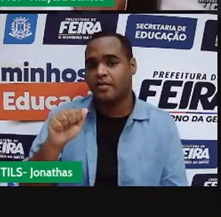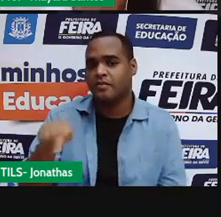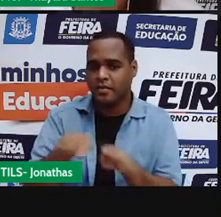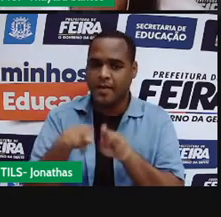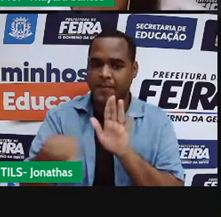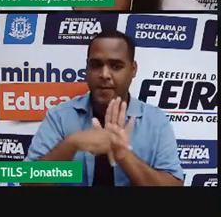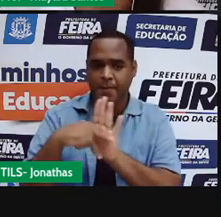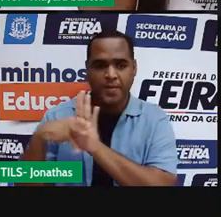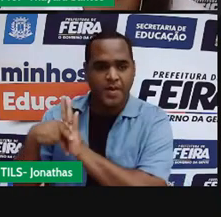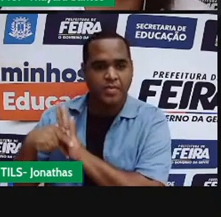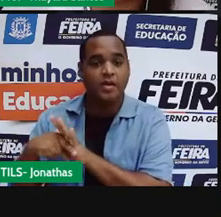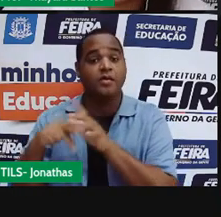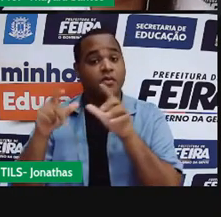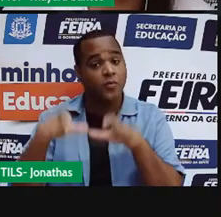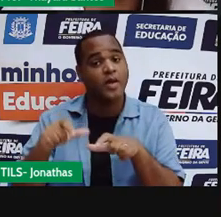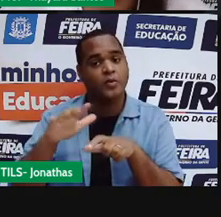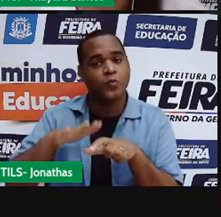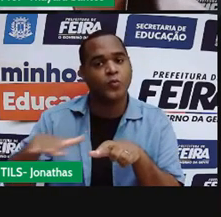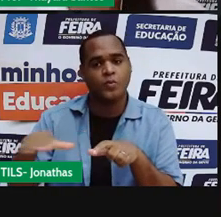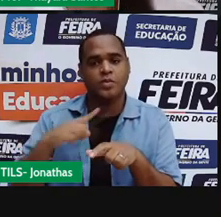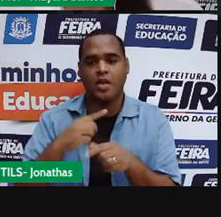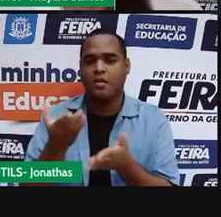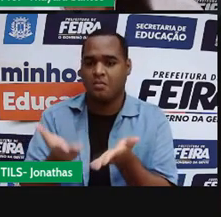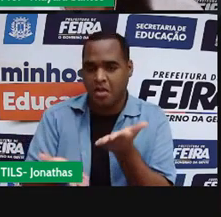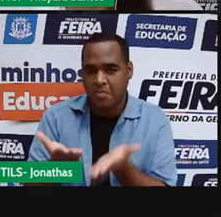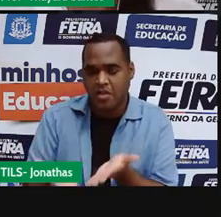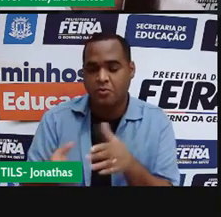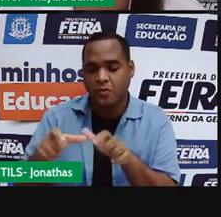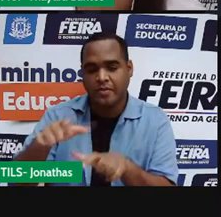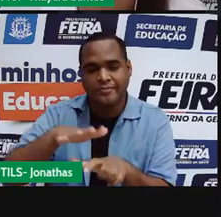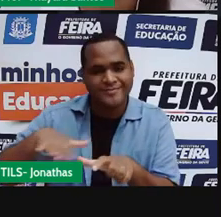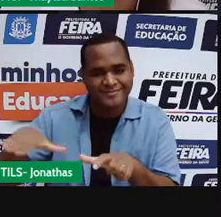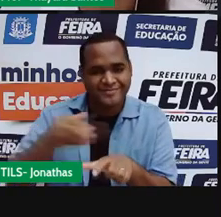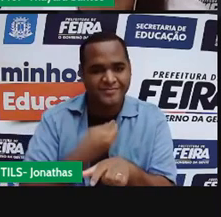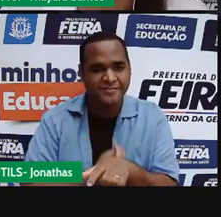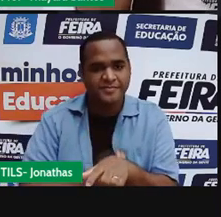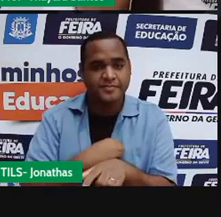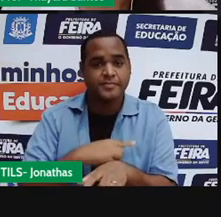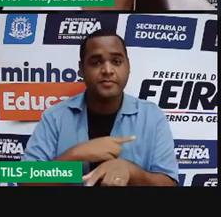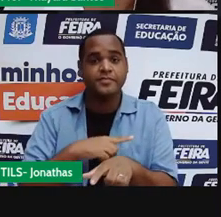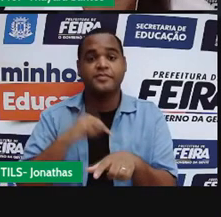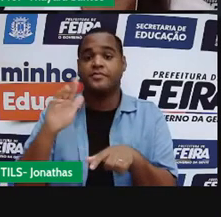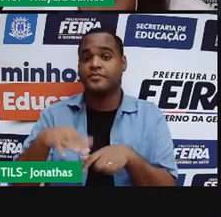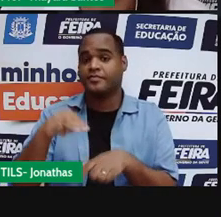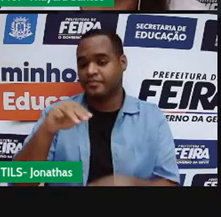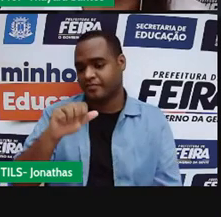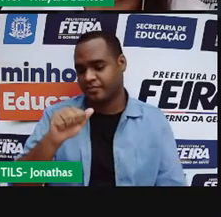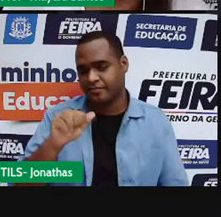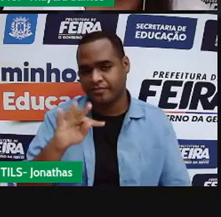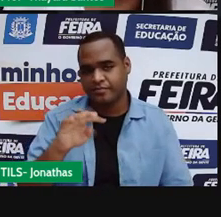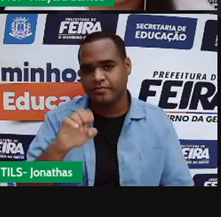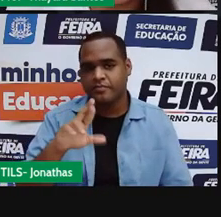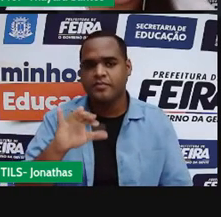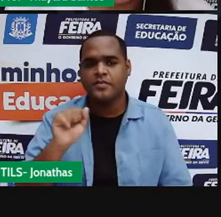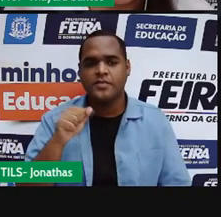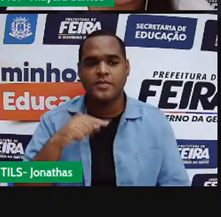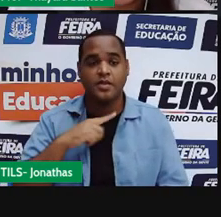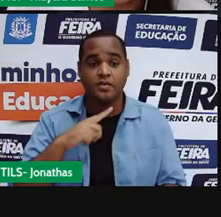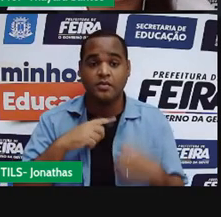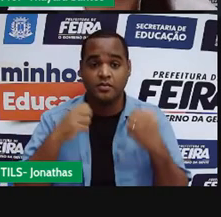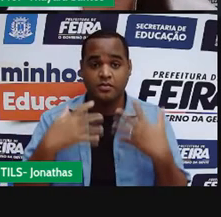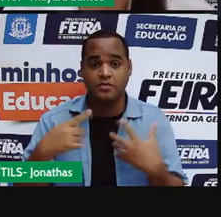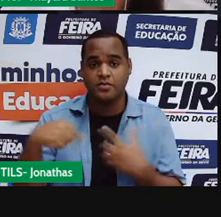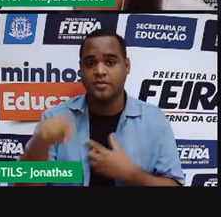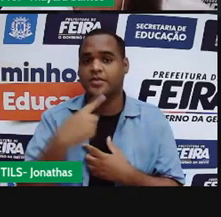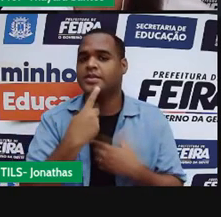que matéria é tudo aquilo que possui massa e ocupa um lugar no espaço. E essa massa, que a gente falou aí no conceito geral